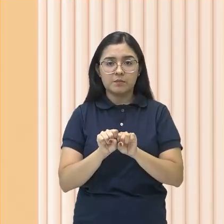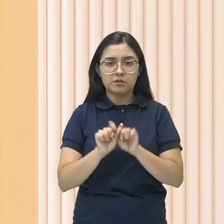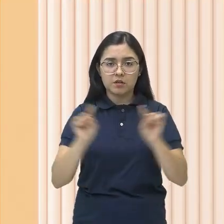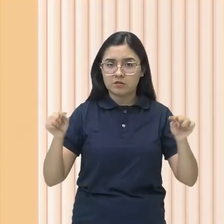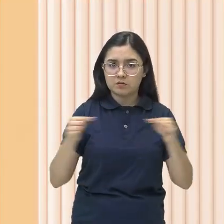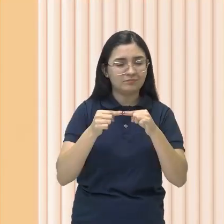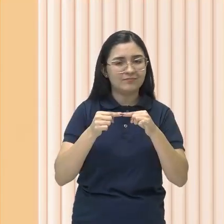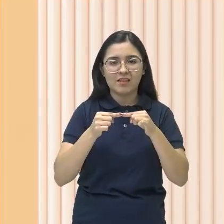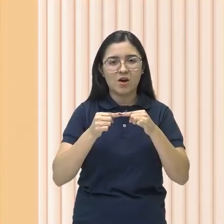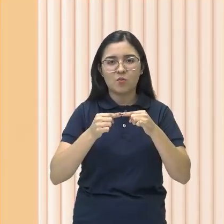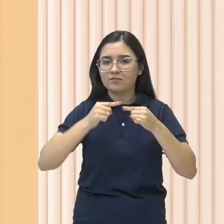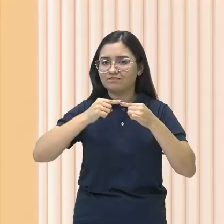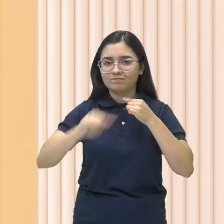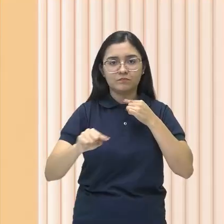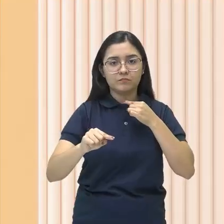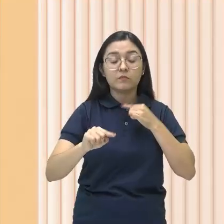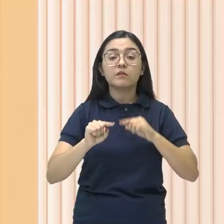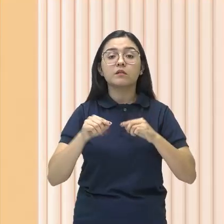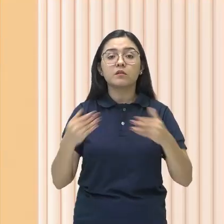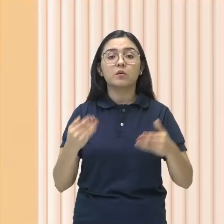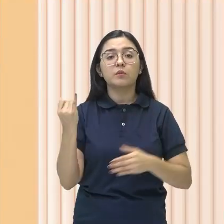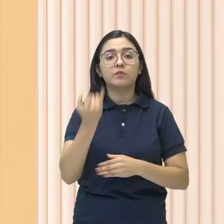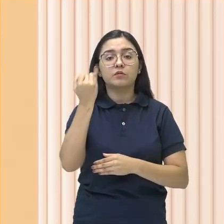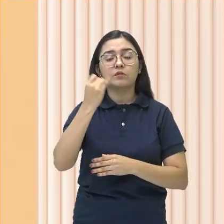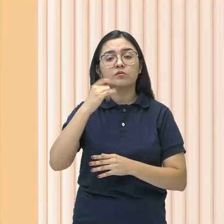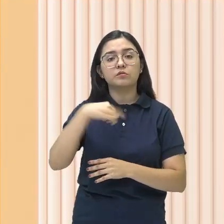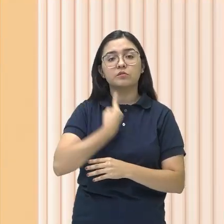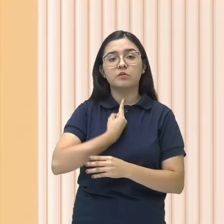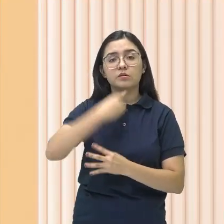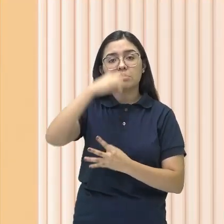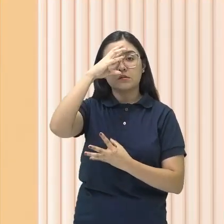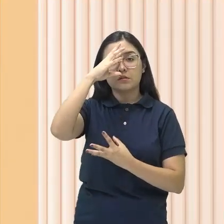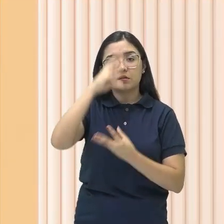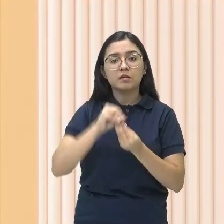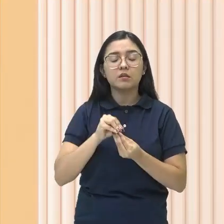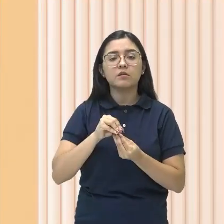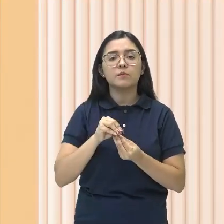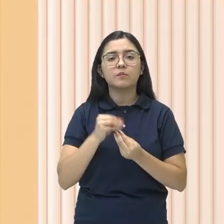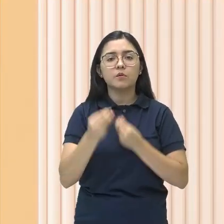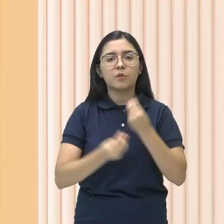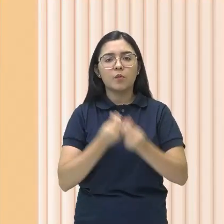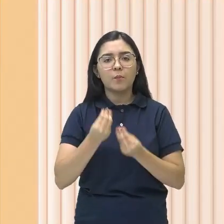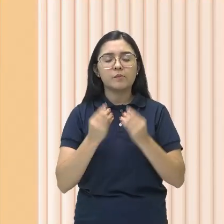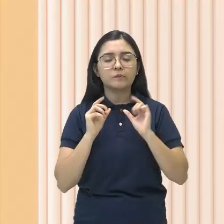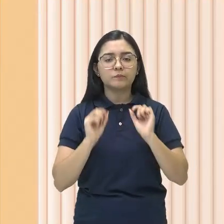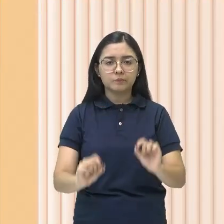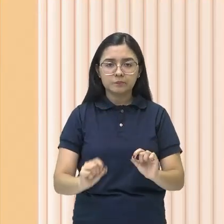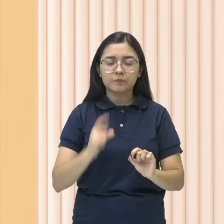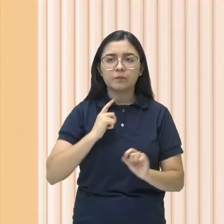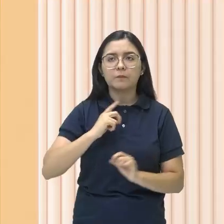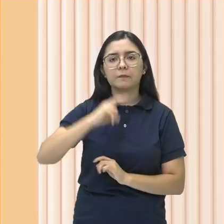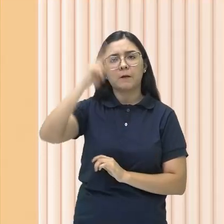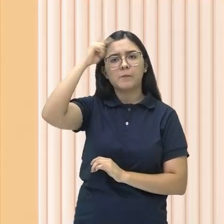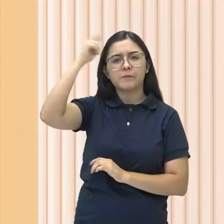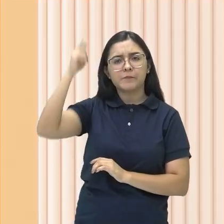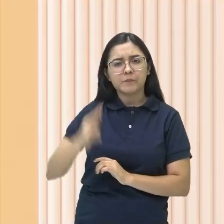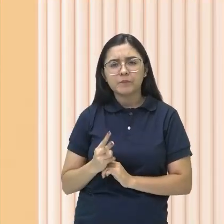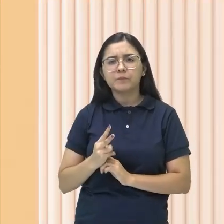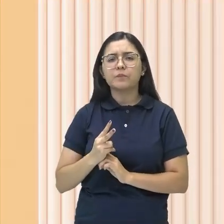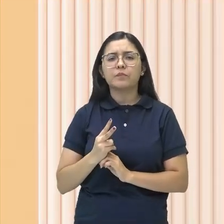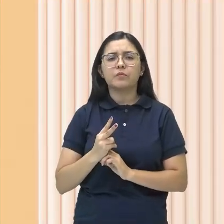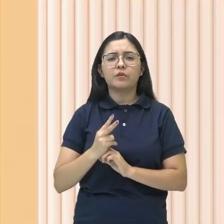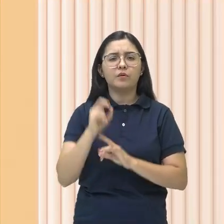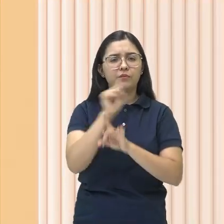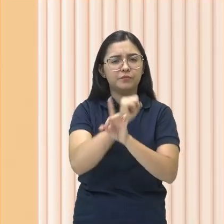divergem, né? Por isso que é importante entender como que ele, é claro, é uma construção histórica, é uma